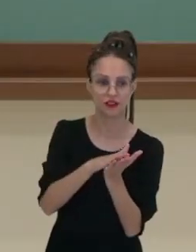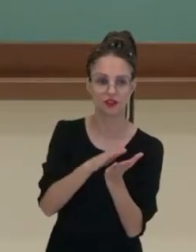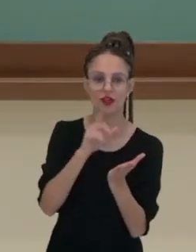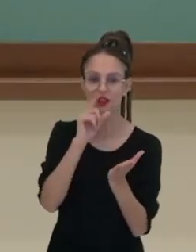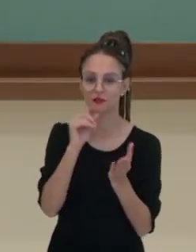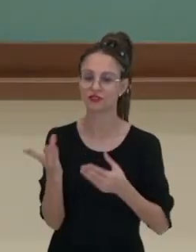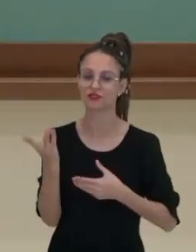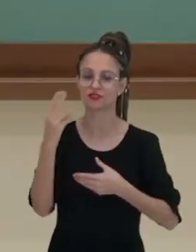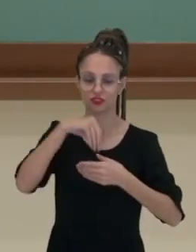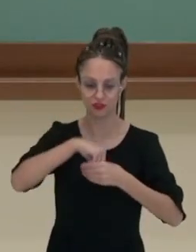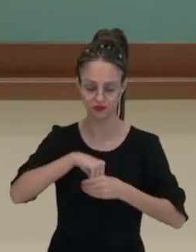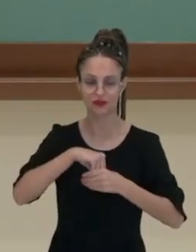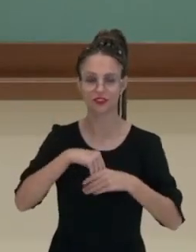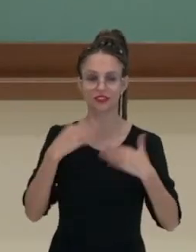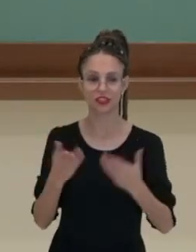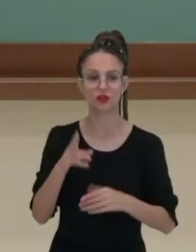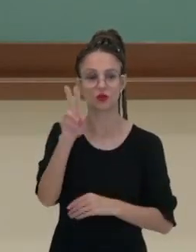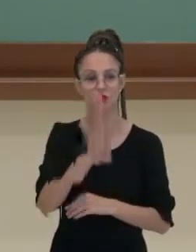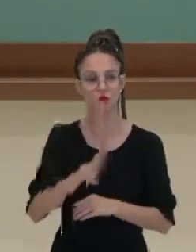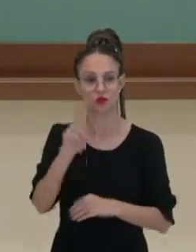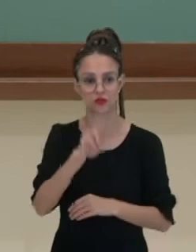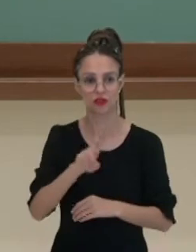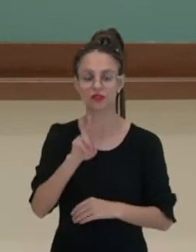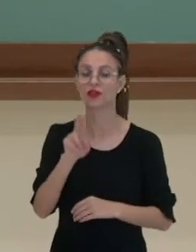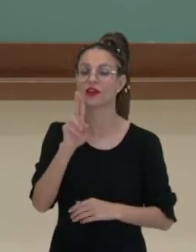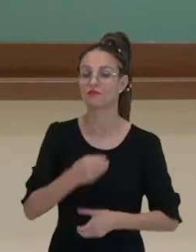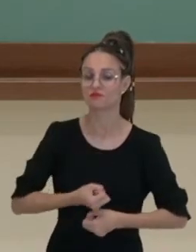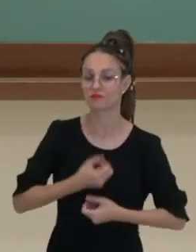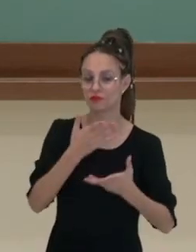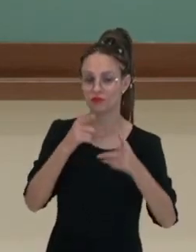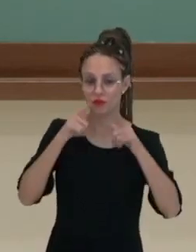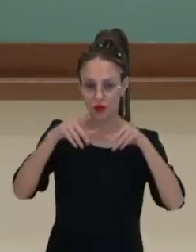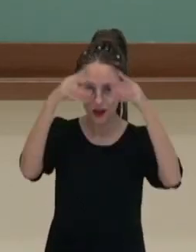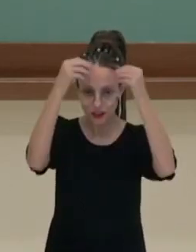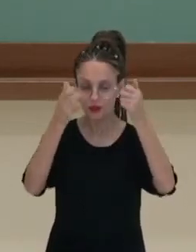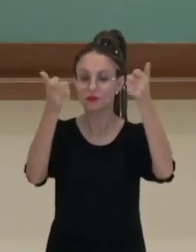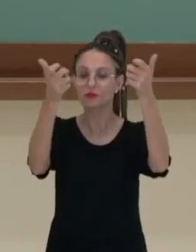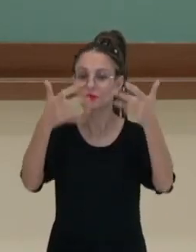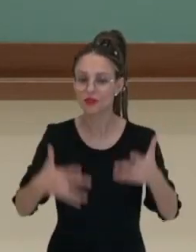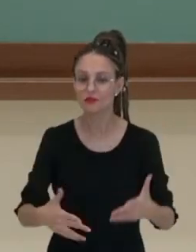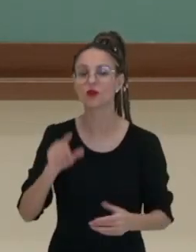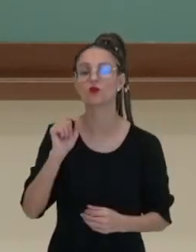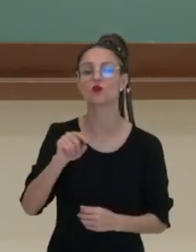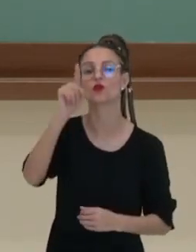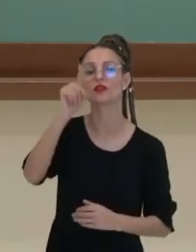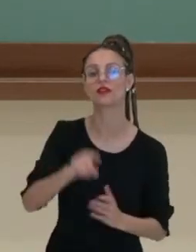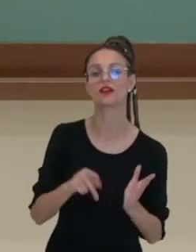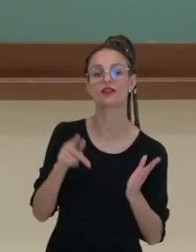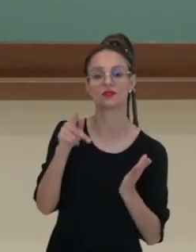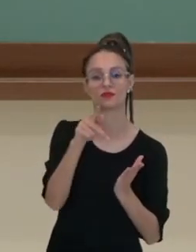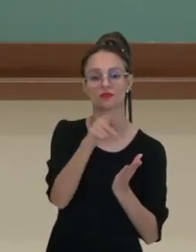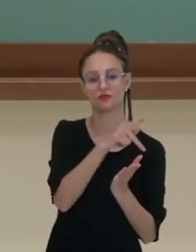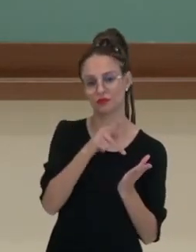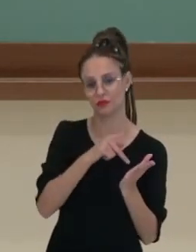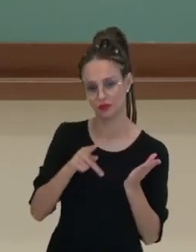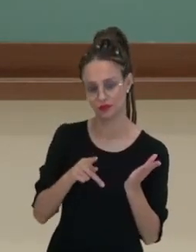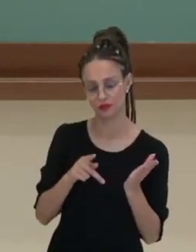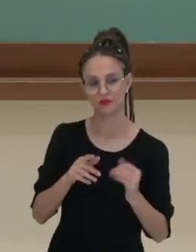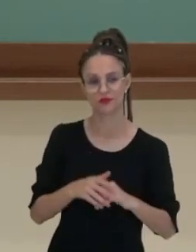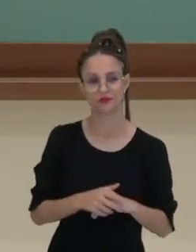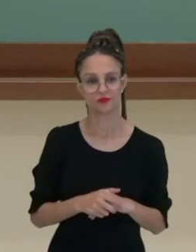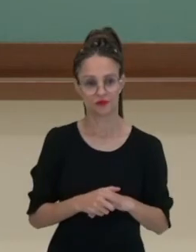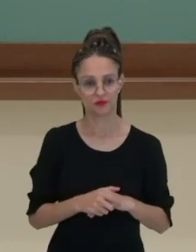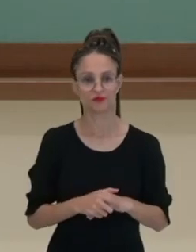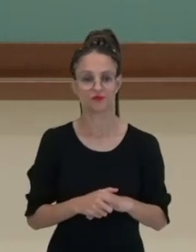mentindo. Então usei a linguagem poética para explicar o que era o quê?